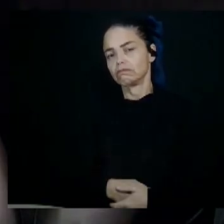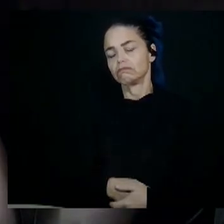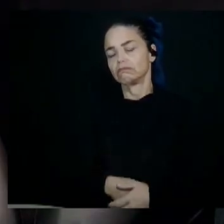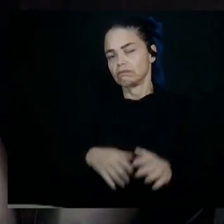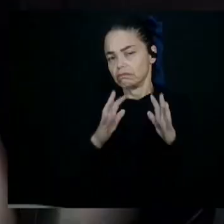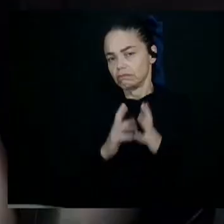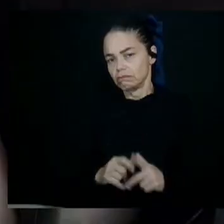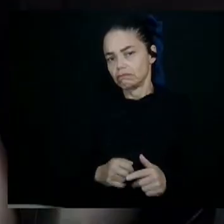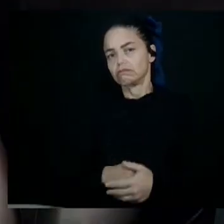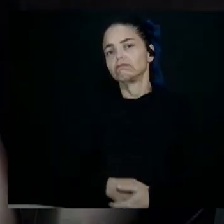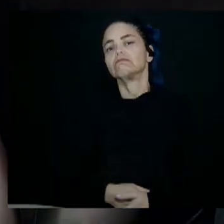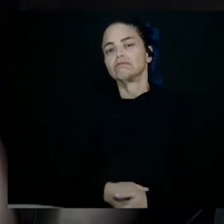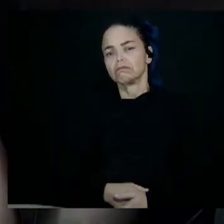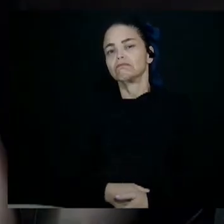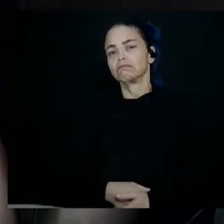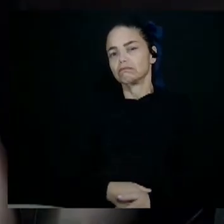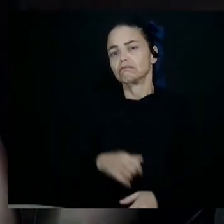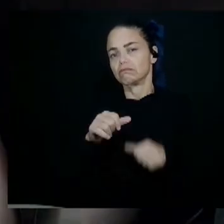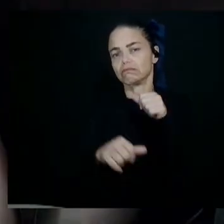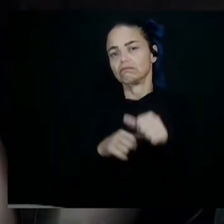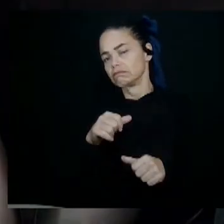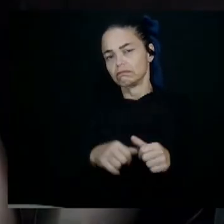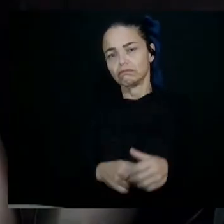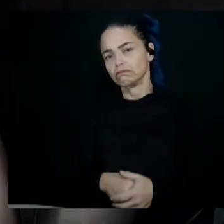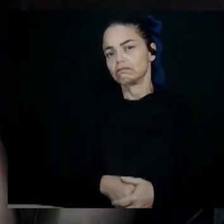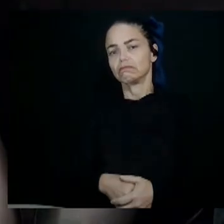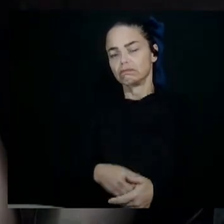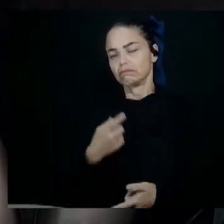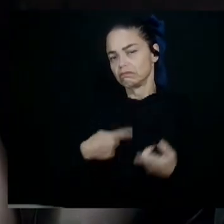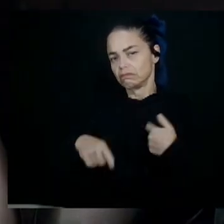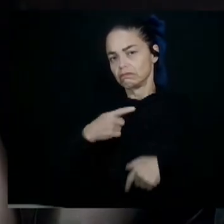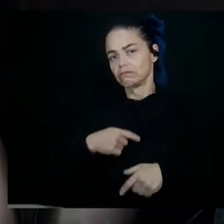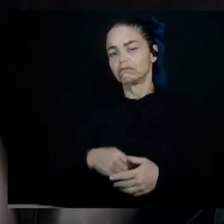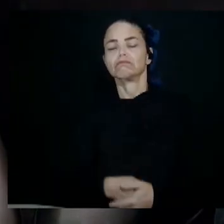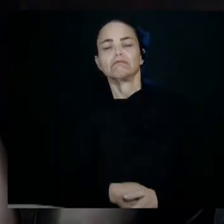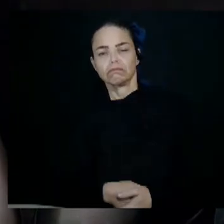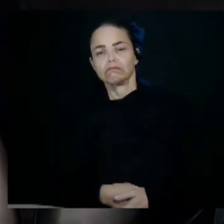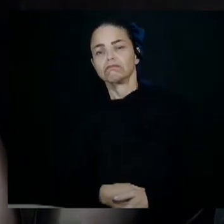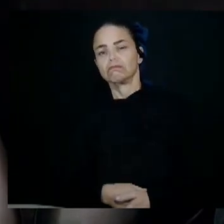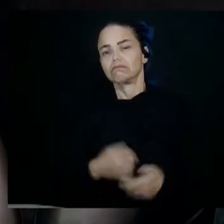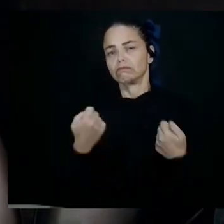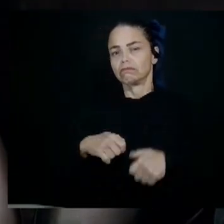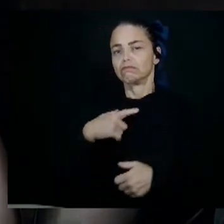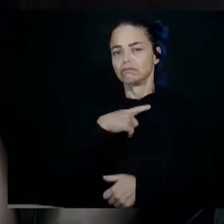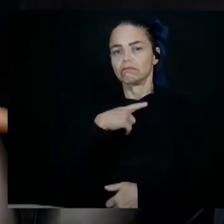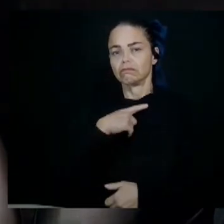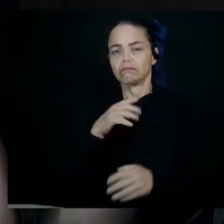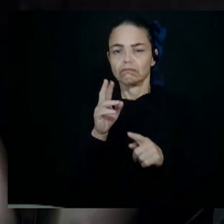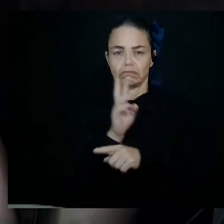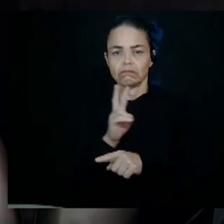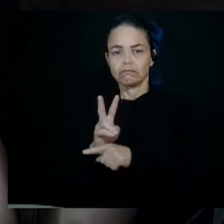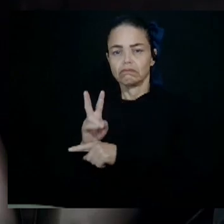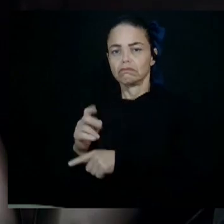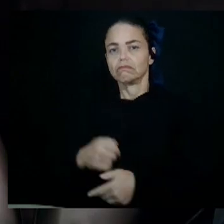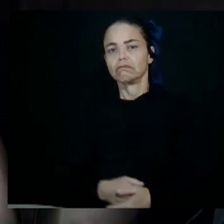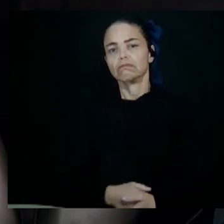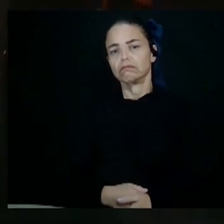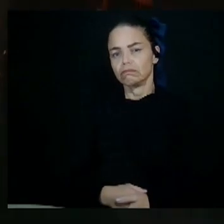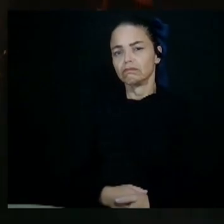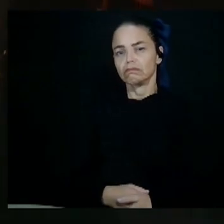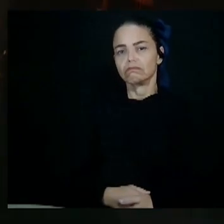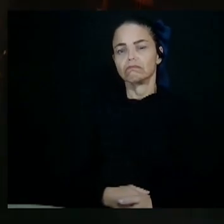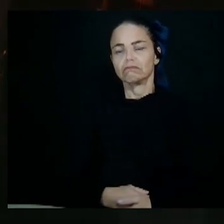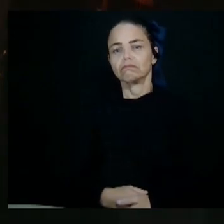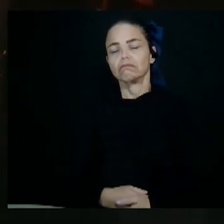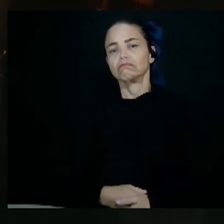e que ela vai trazer mudanças metabólicas, né, e fisiológicas, mas a gente precisa ter, sim, cuidado nesse processo, nessa transição.